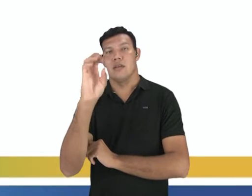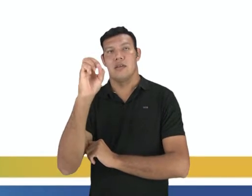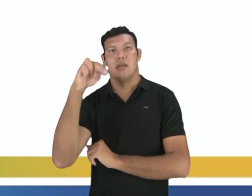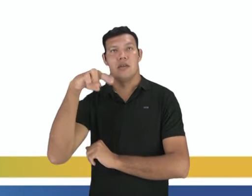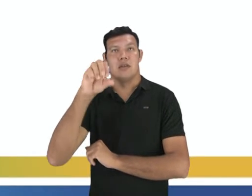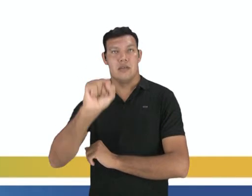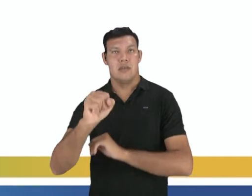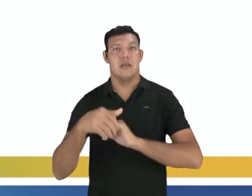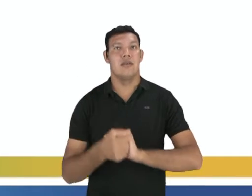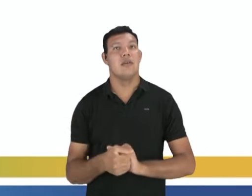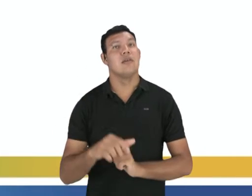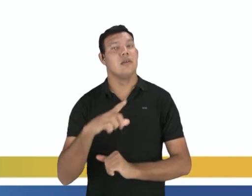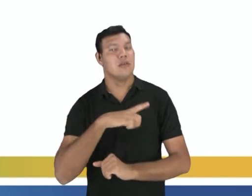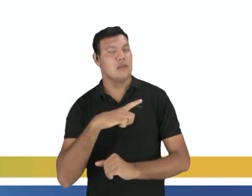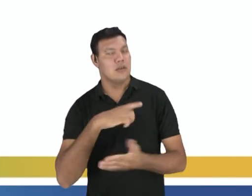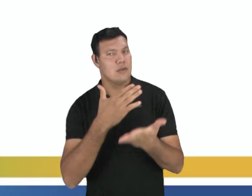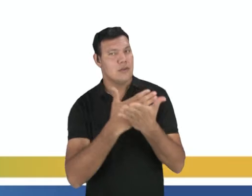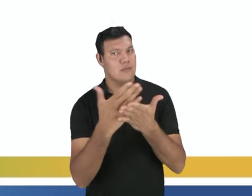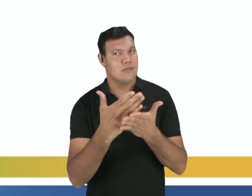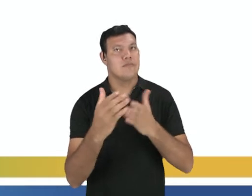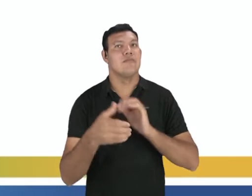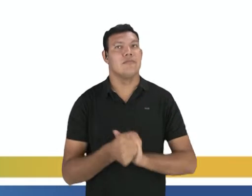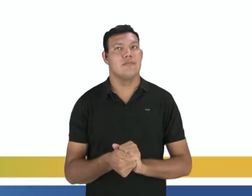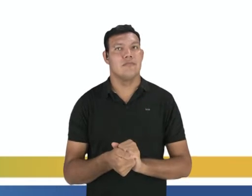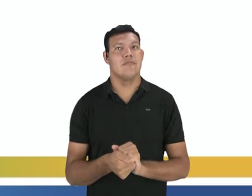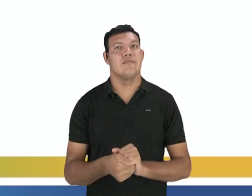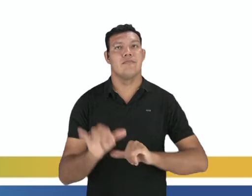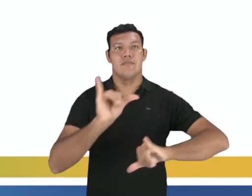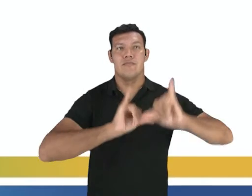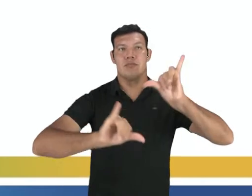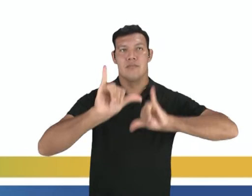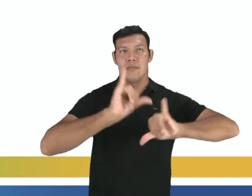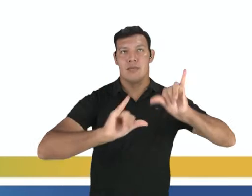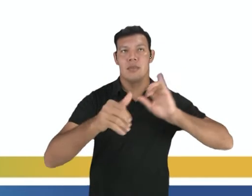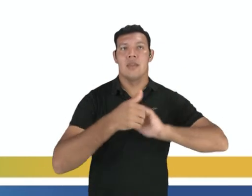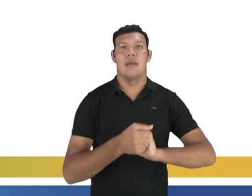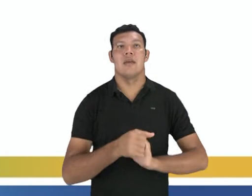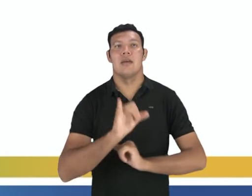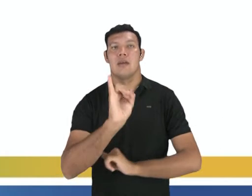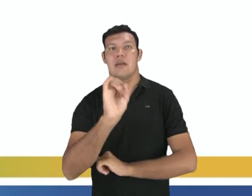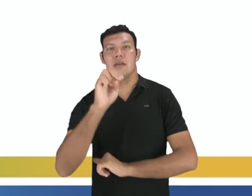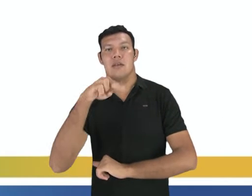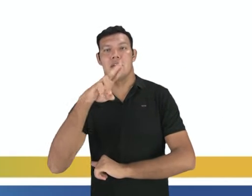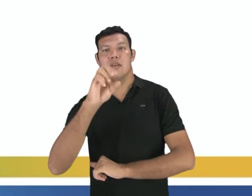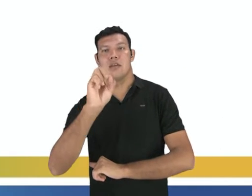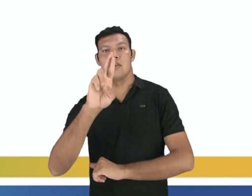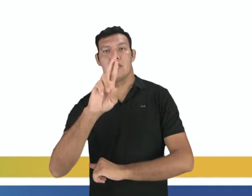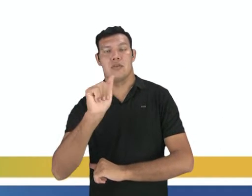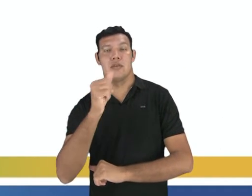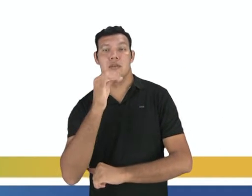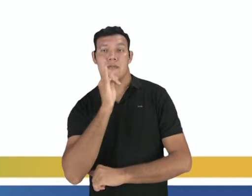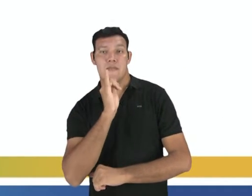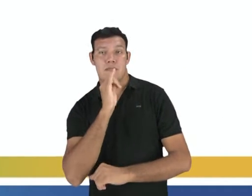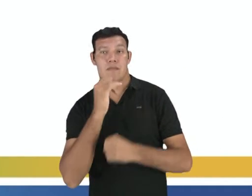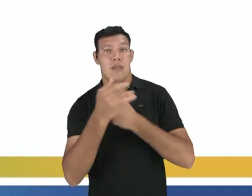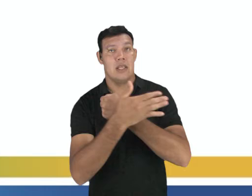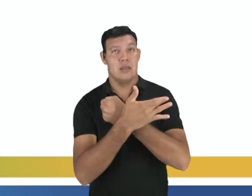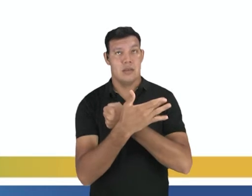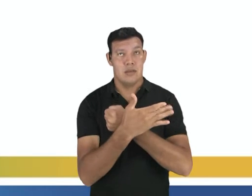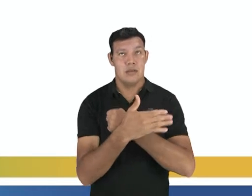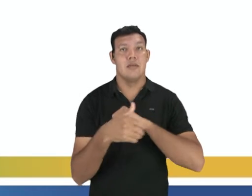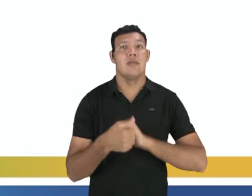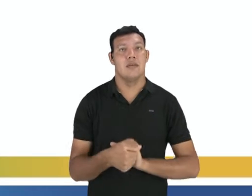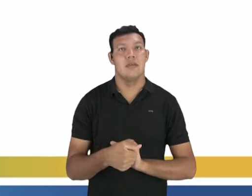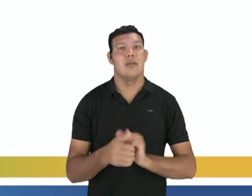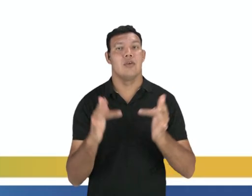moleculares inorgânicas, como os ácidos, formam íons em contato com a água. Então, ele fez